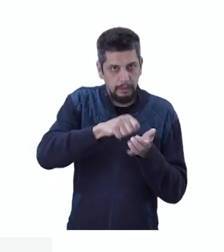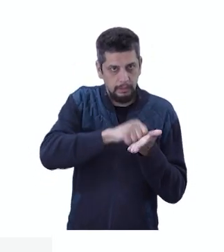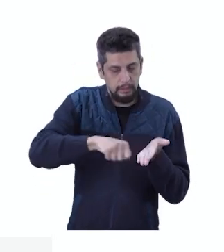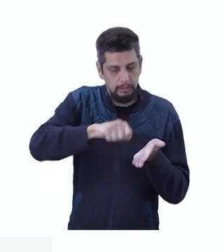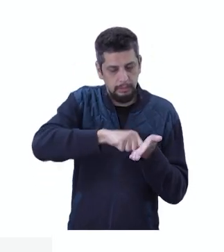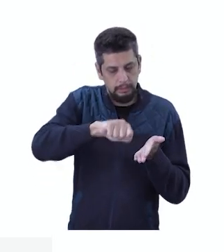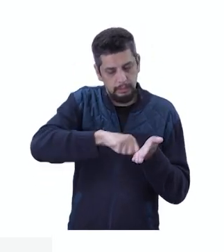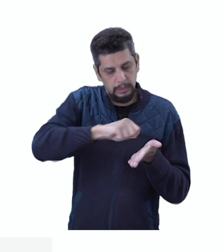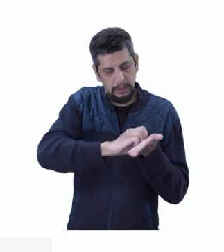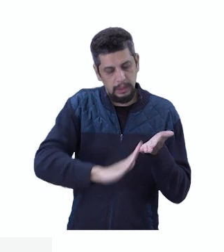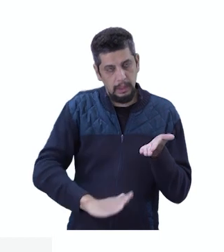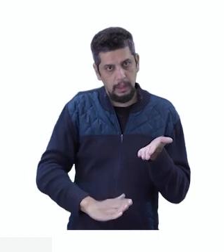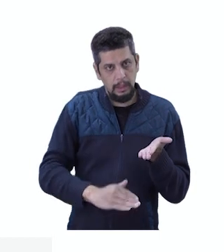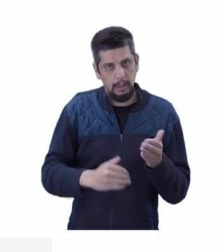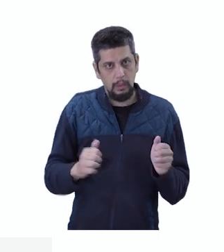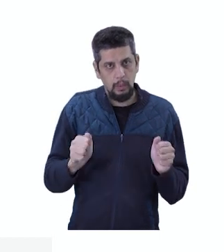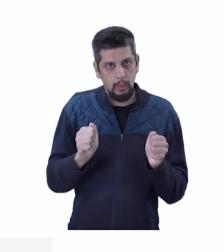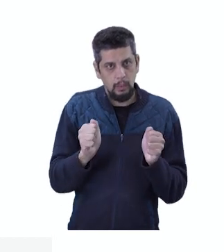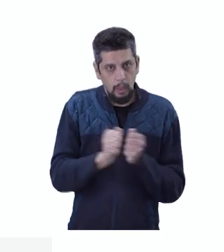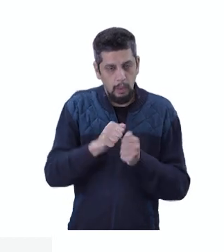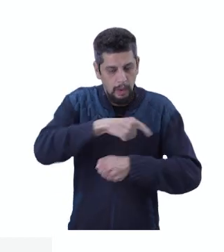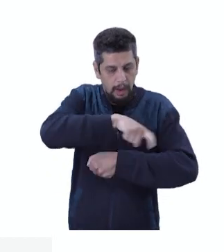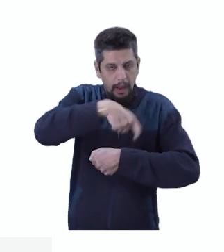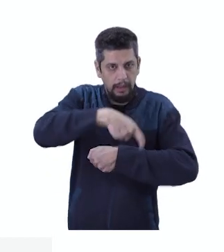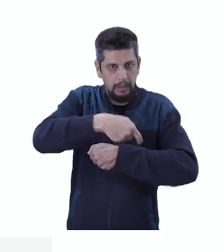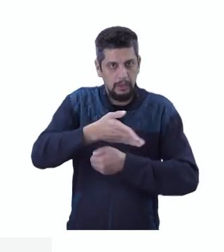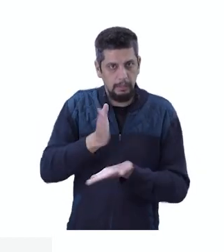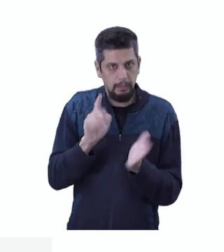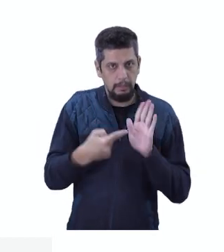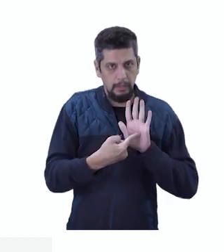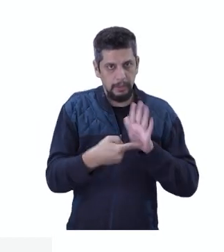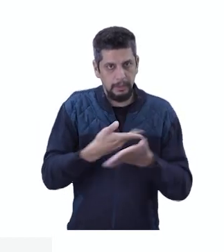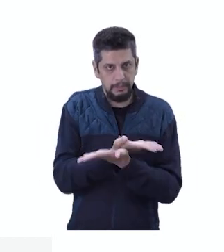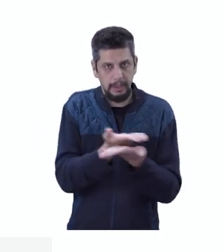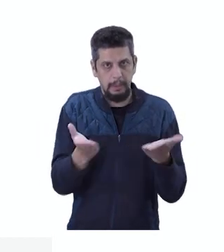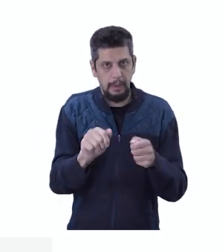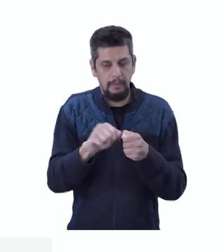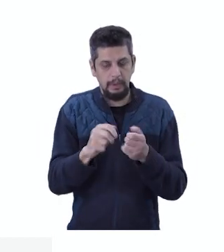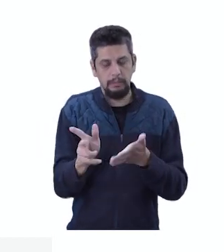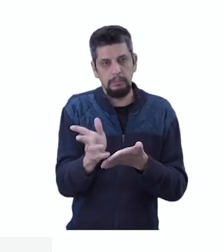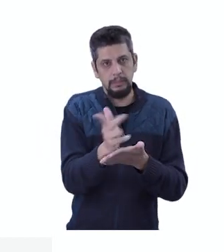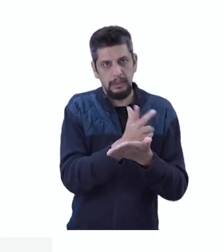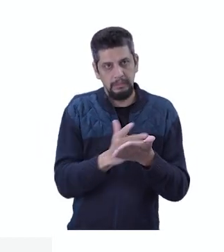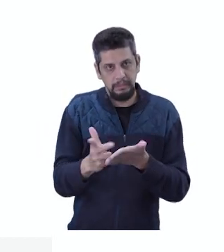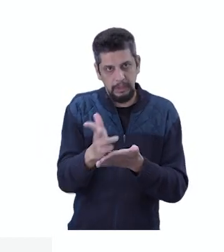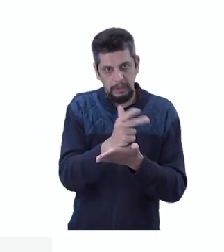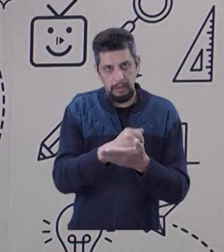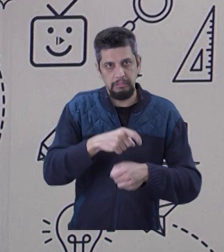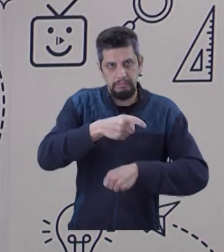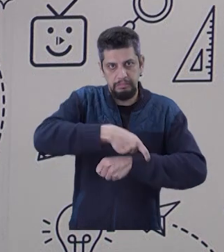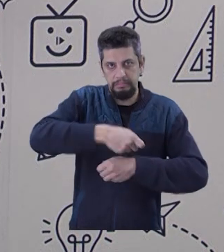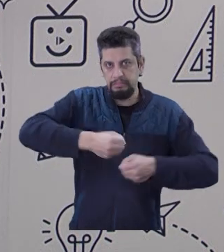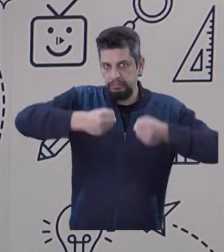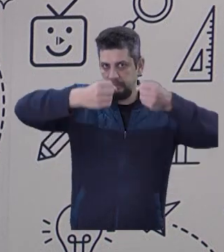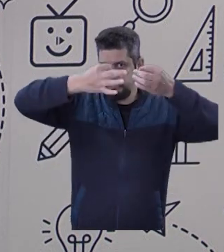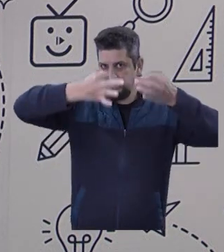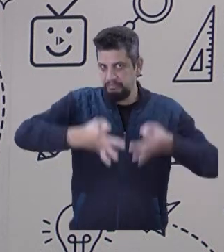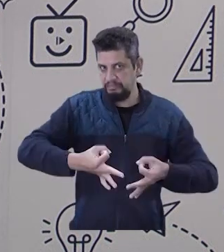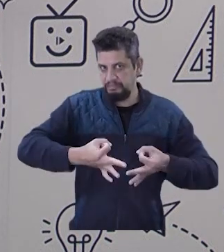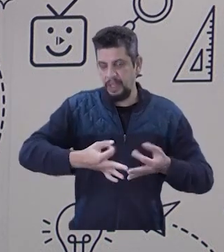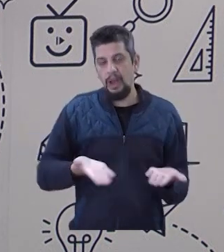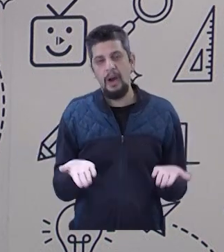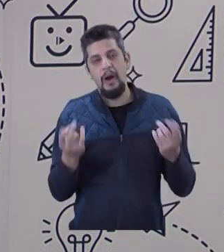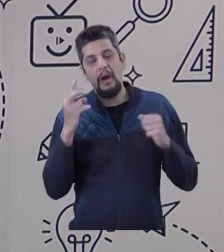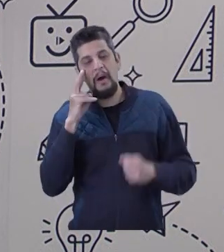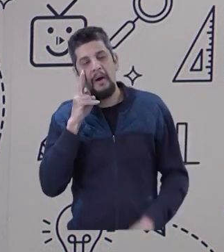o calendário. E atividade com o relógio, que nós mostramos para vocês o relógio para desenhar o relógio, certo? Eu acho que